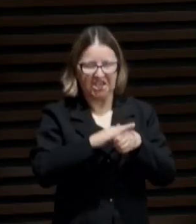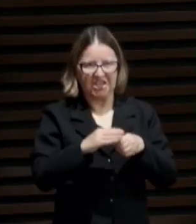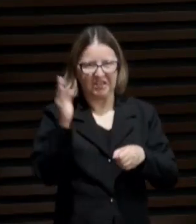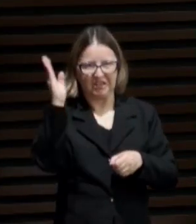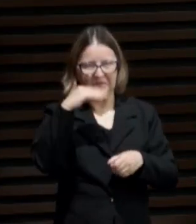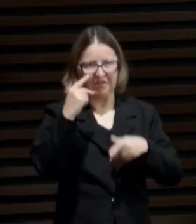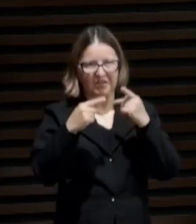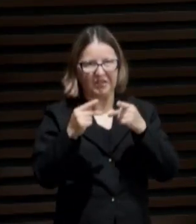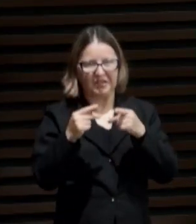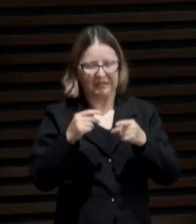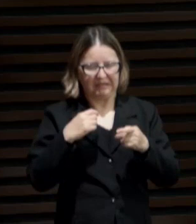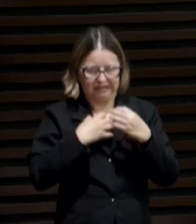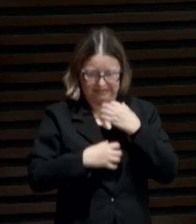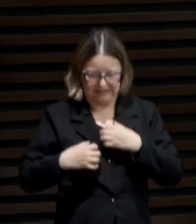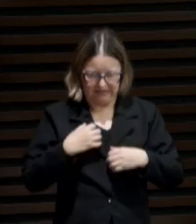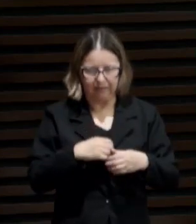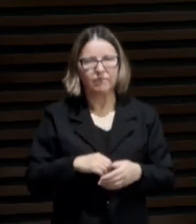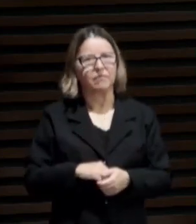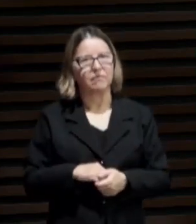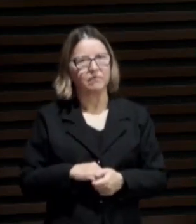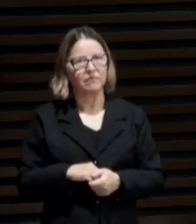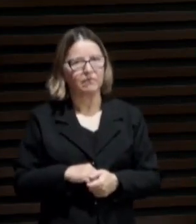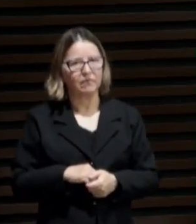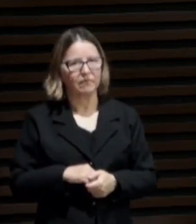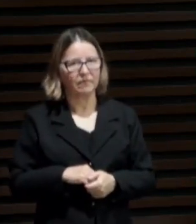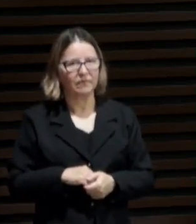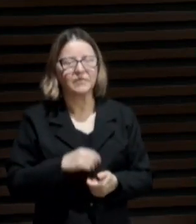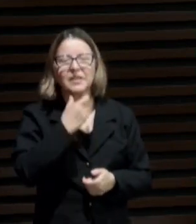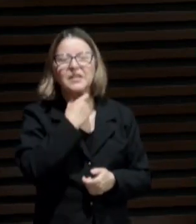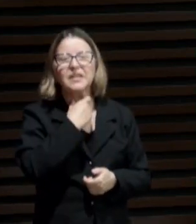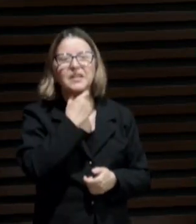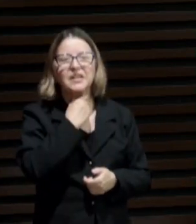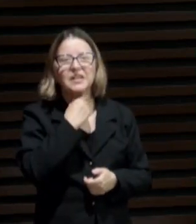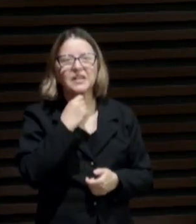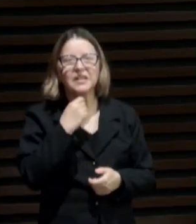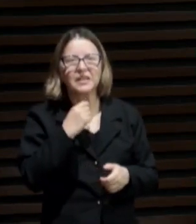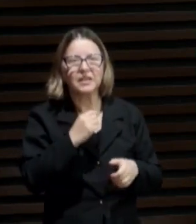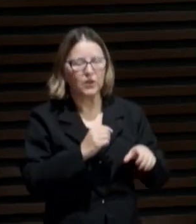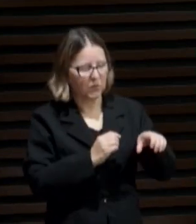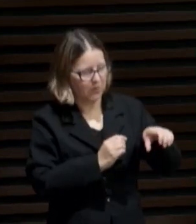maldição e amargura. Olha que coisa. A garganta é um sepulcro